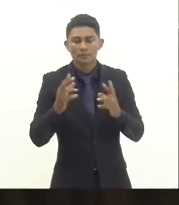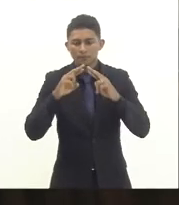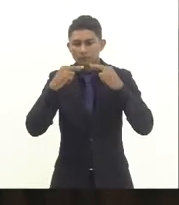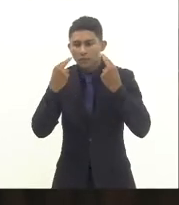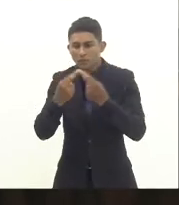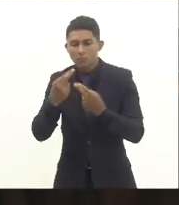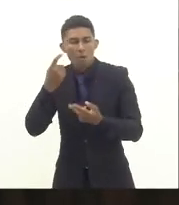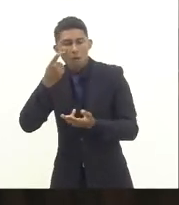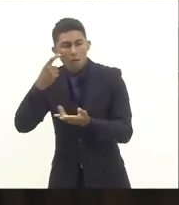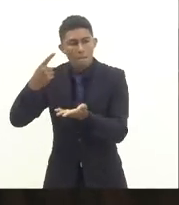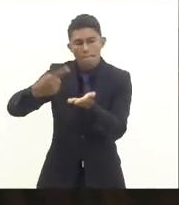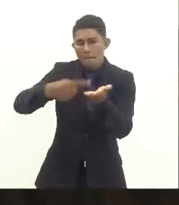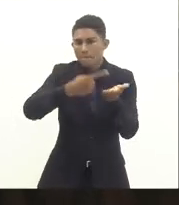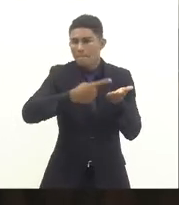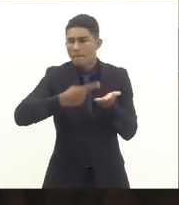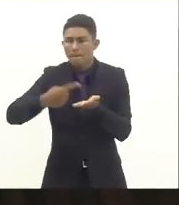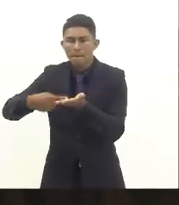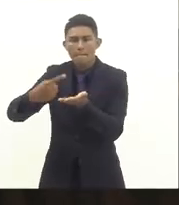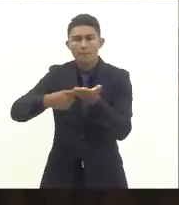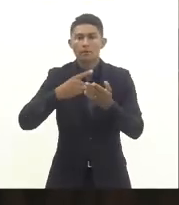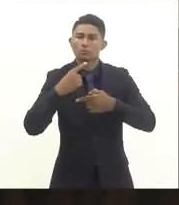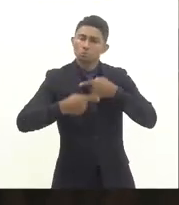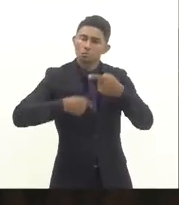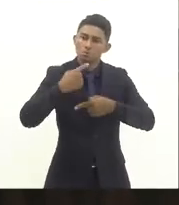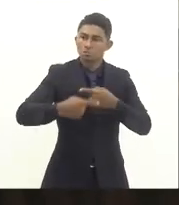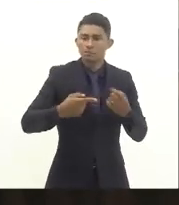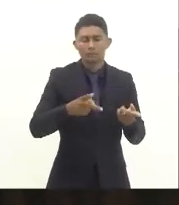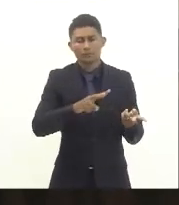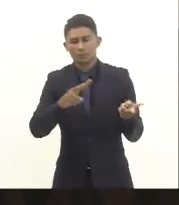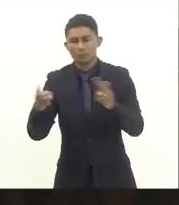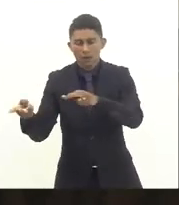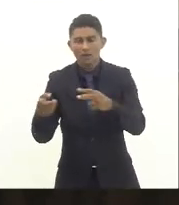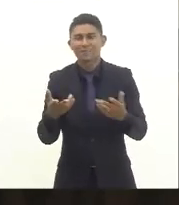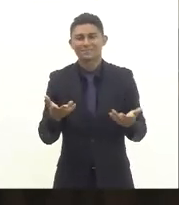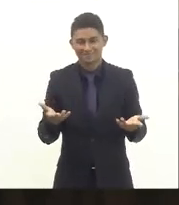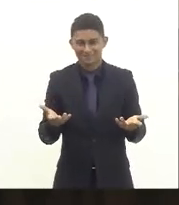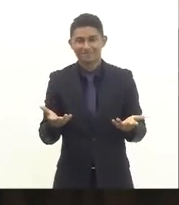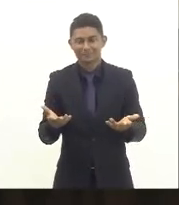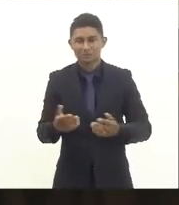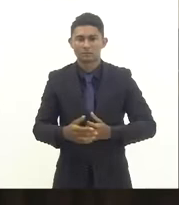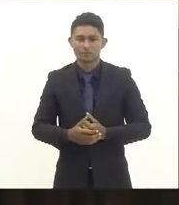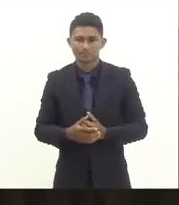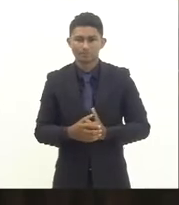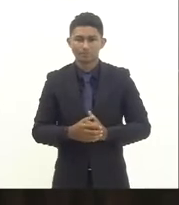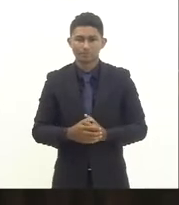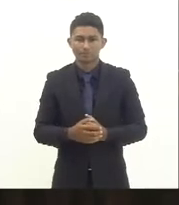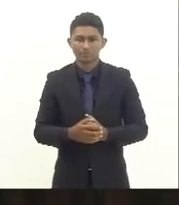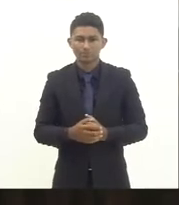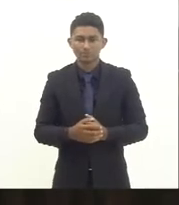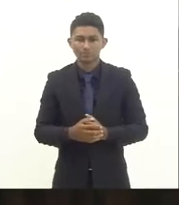reunião e encaminhar a questão é